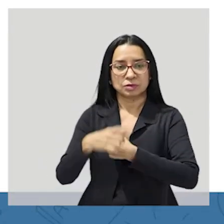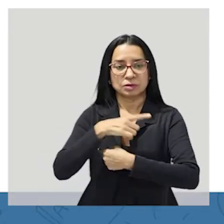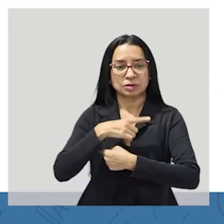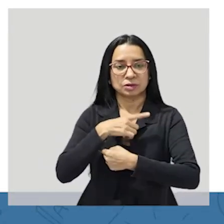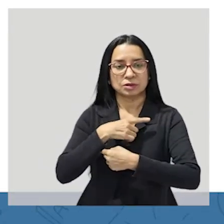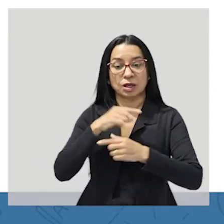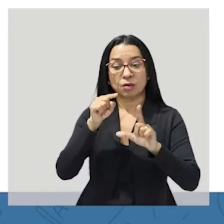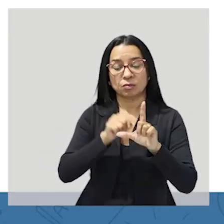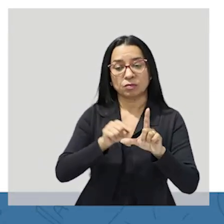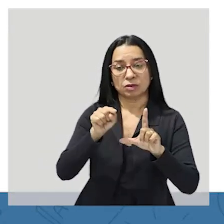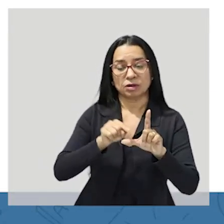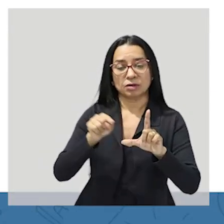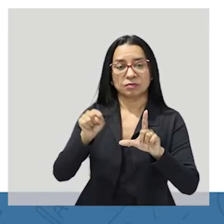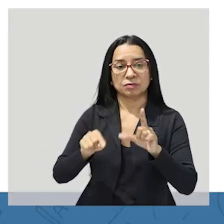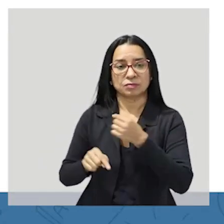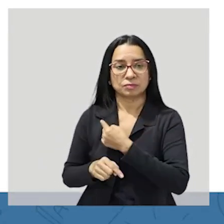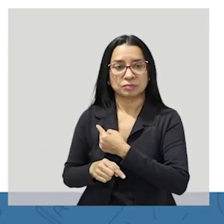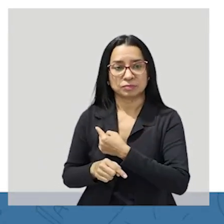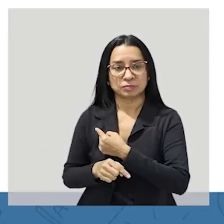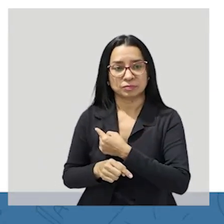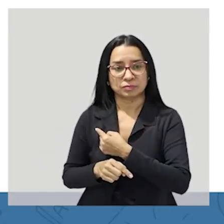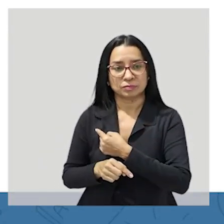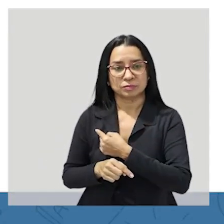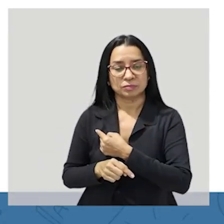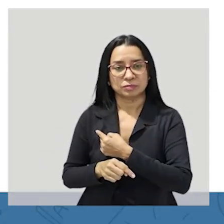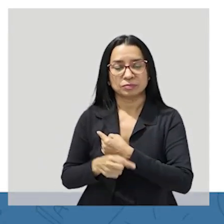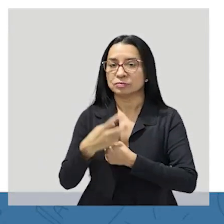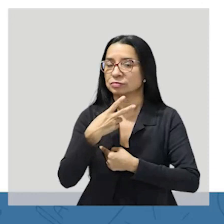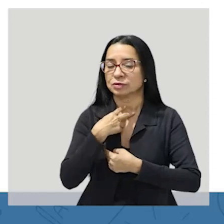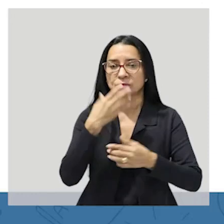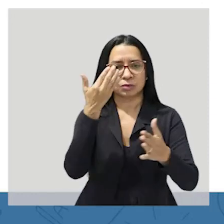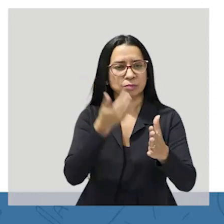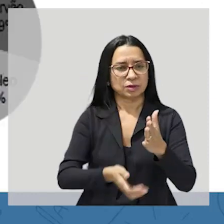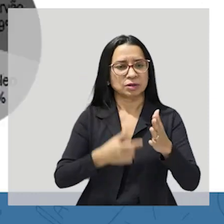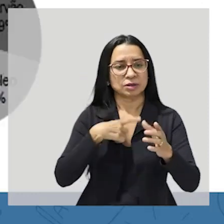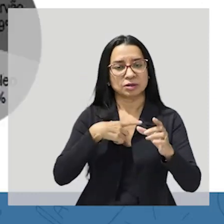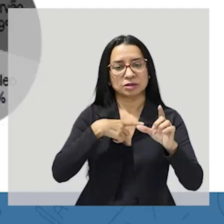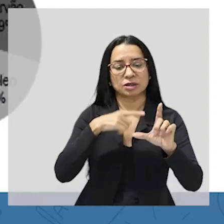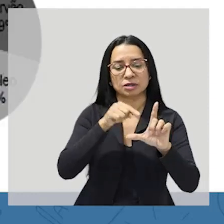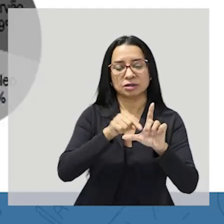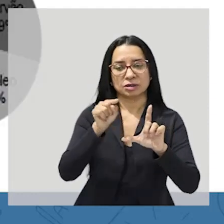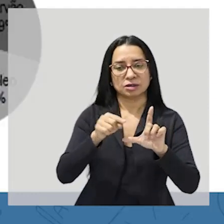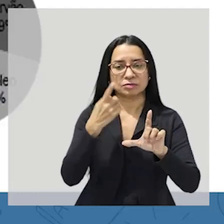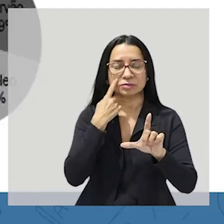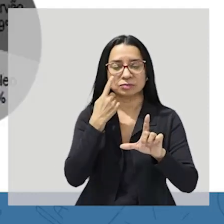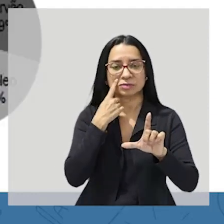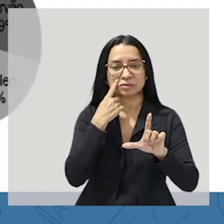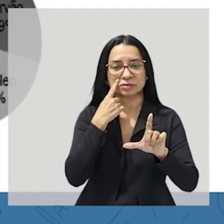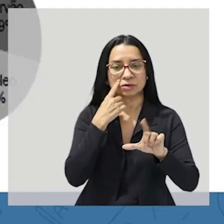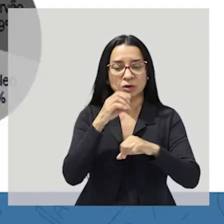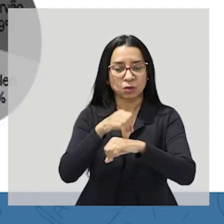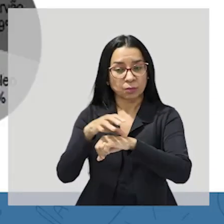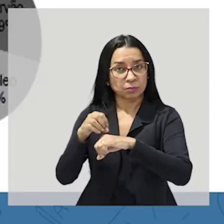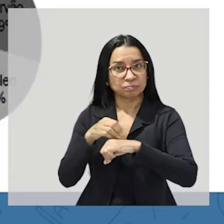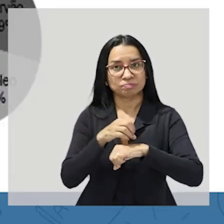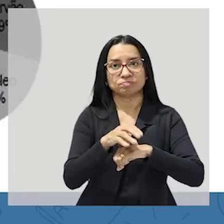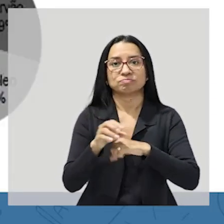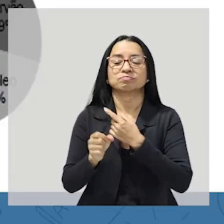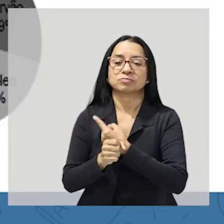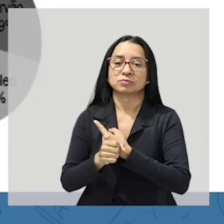gráfico. Cara, não se pode perder questão que tem gráficos a serem analisados. Eu vou te dar duas dicas. Tu